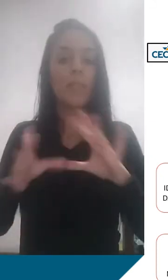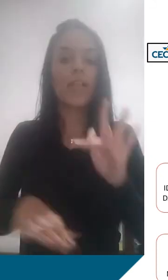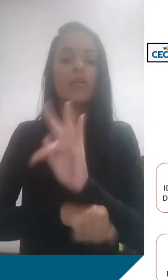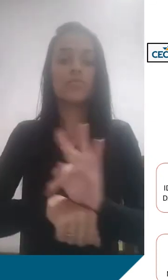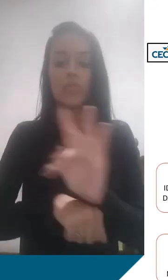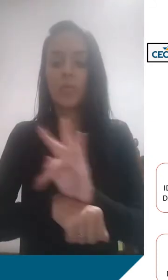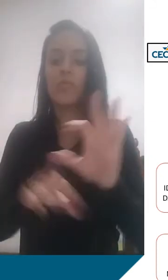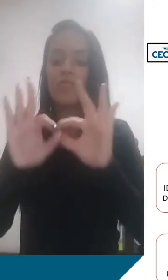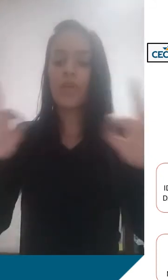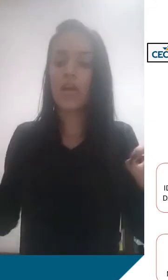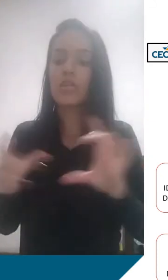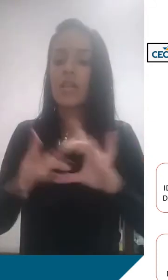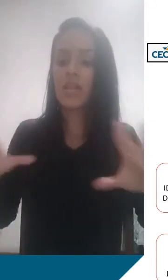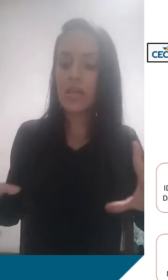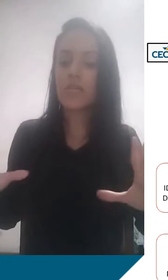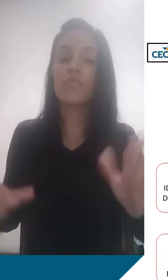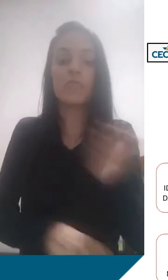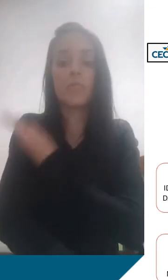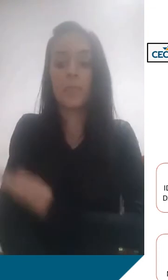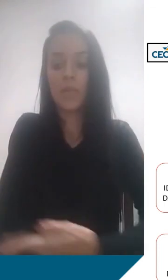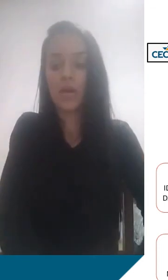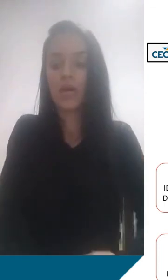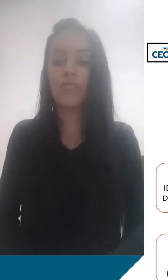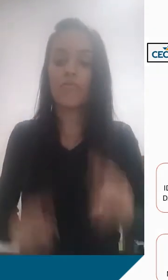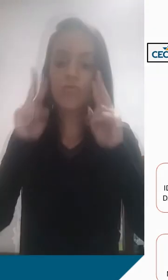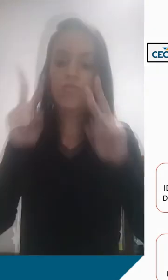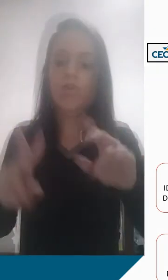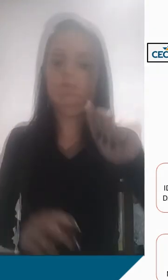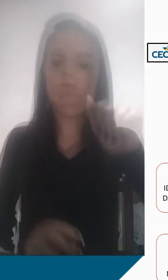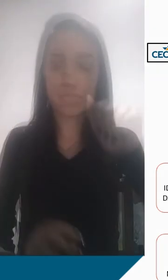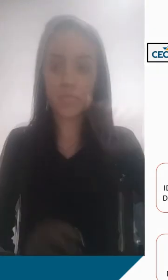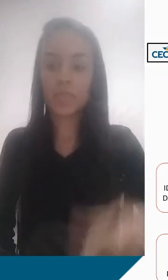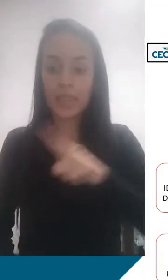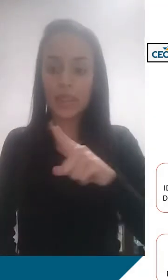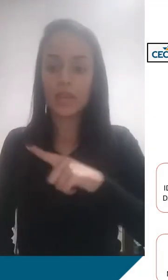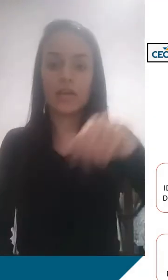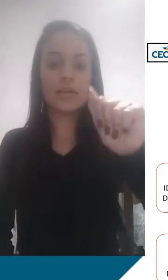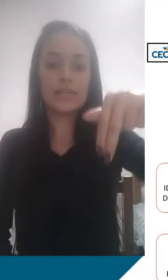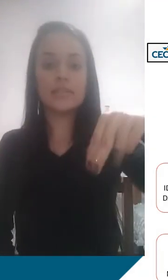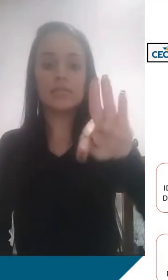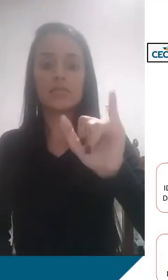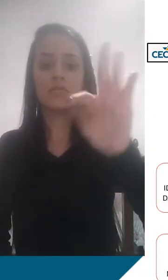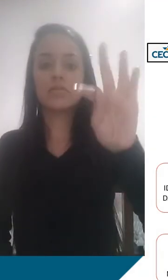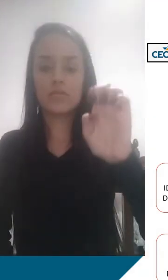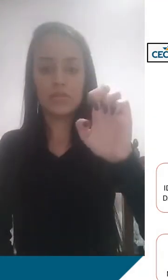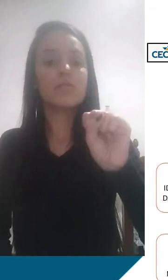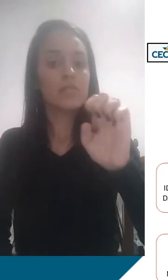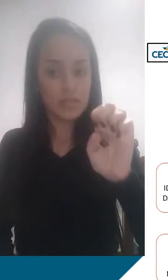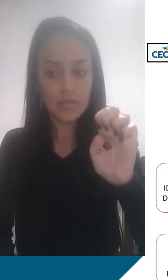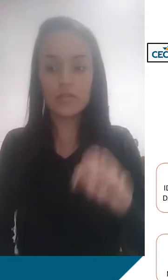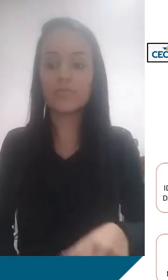como os versos livres e versos brancos. Percebemos nos poemas o uso de antíteses, hipérboles